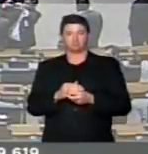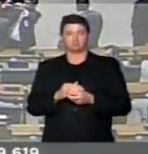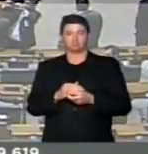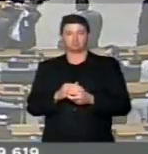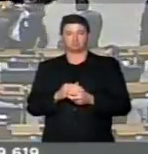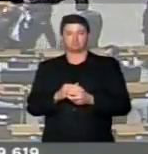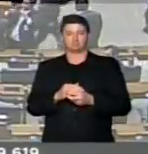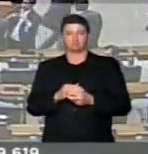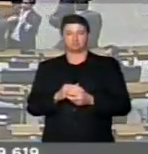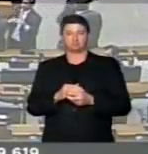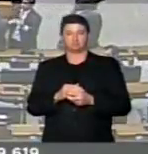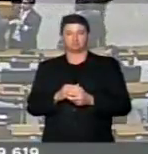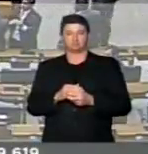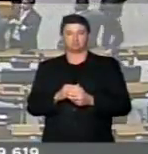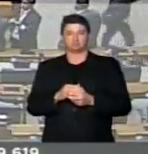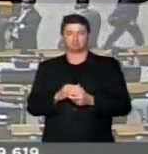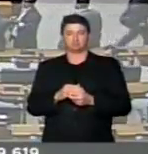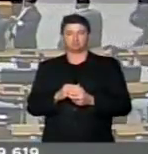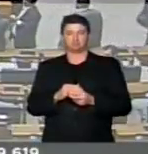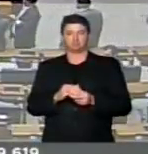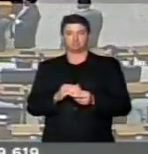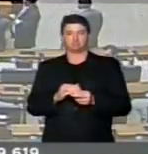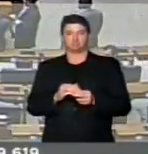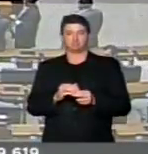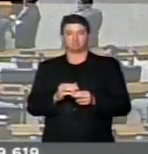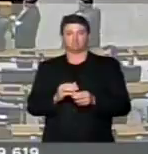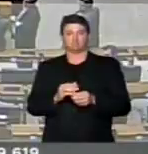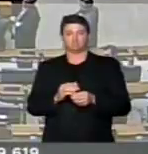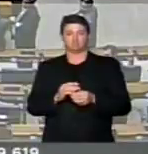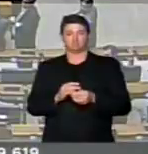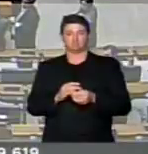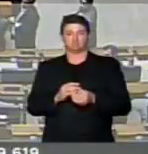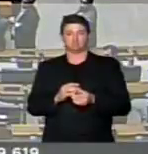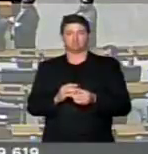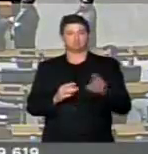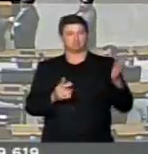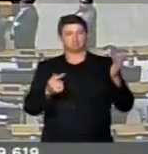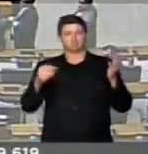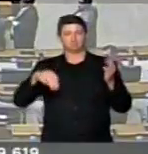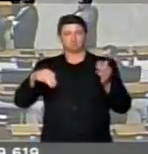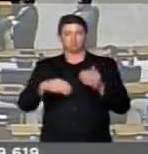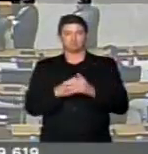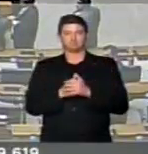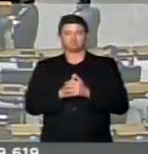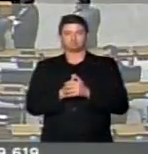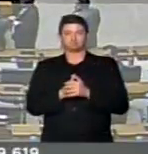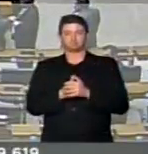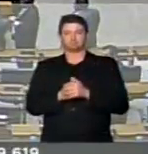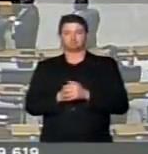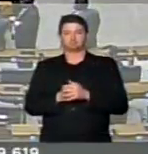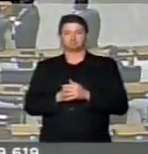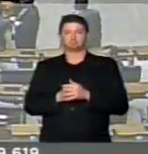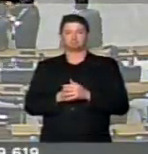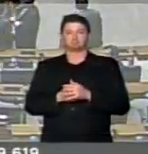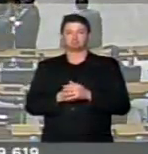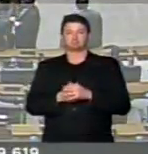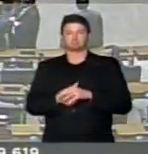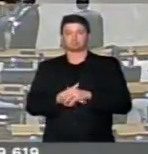Depois, nobre deputado, eu chamei Vossa Excelência, depois dele Vossa Excelência fala. Nobre deputado, 7 minutos, vai ser Vossa Excelência.